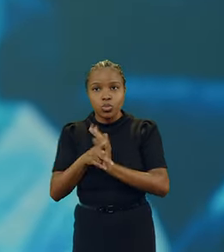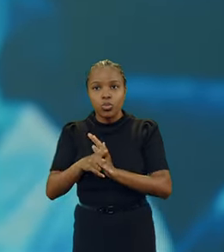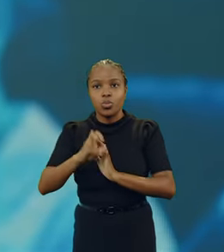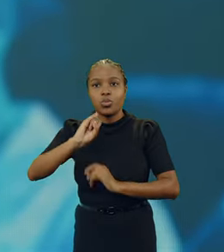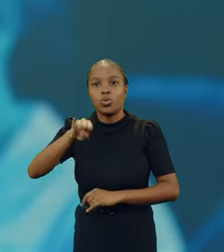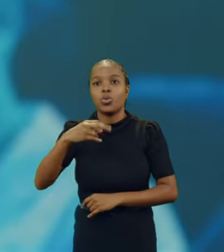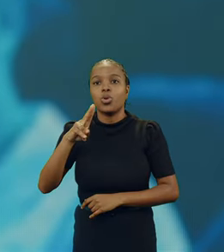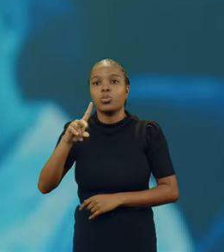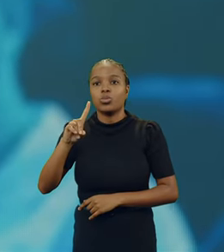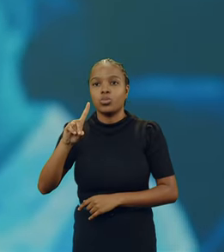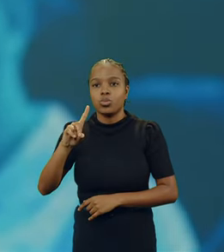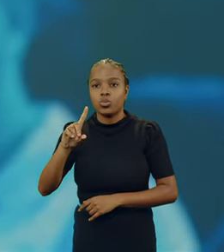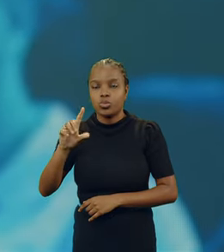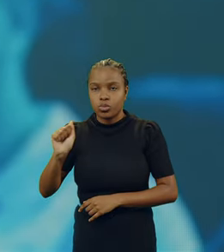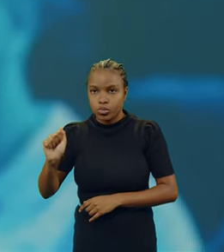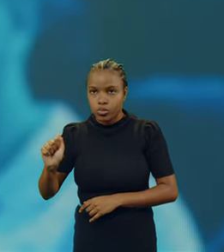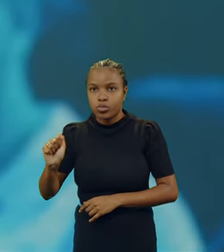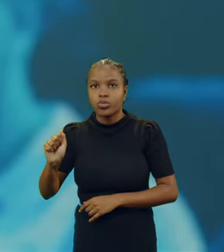deitou com ela.